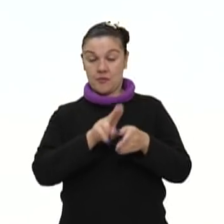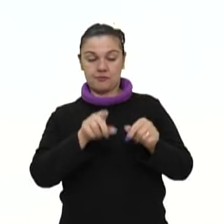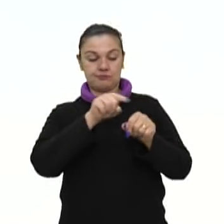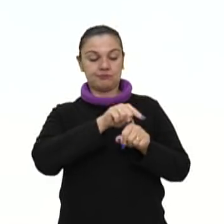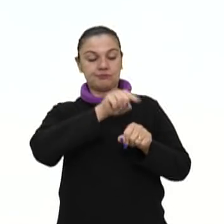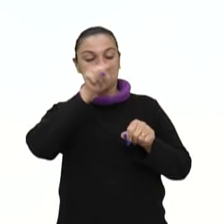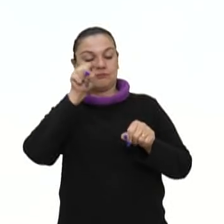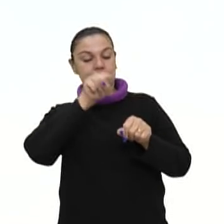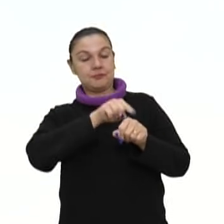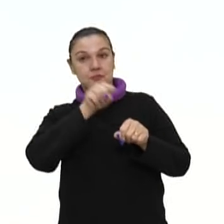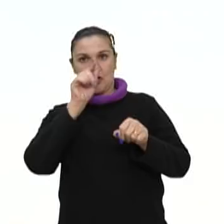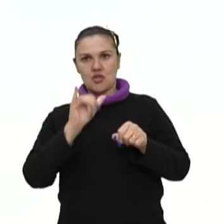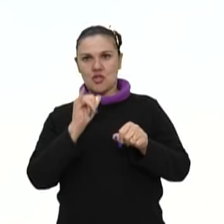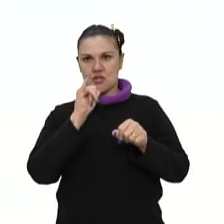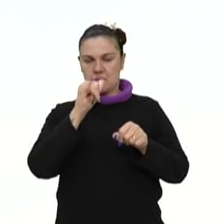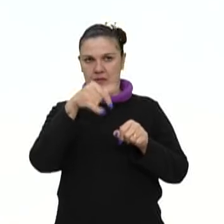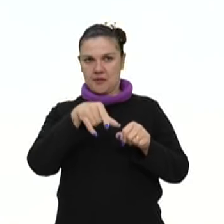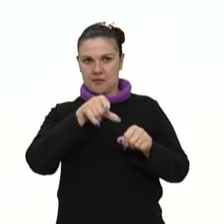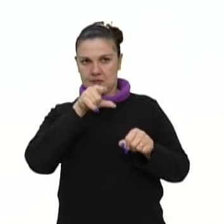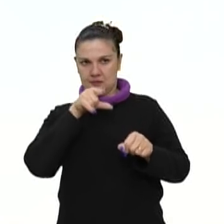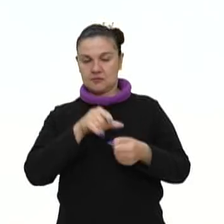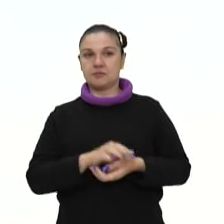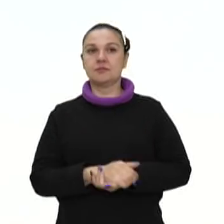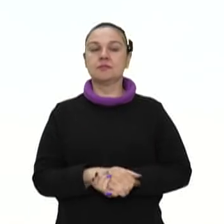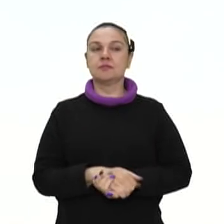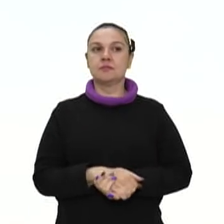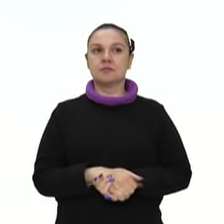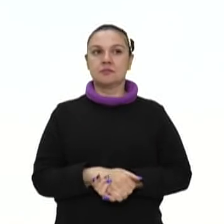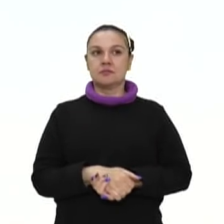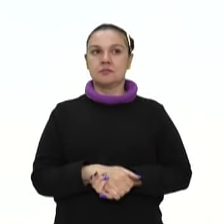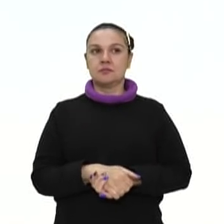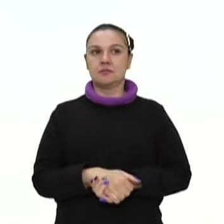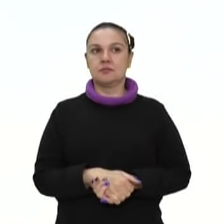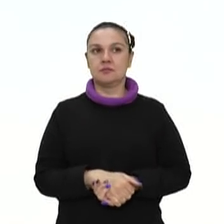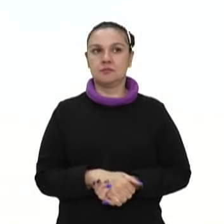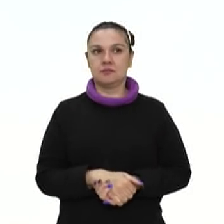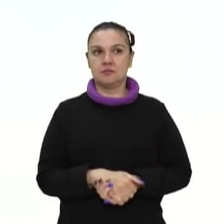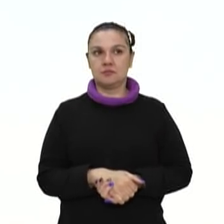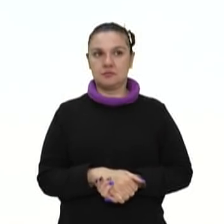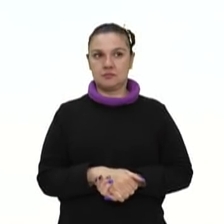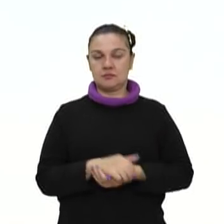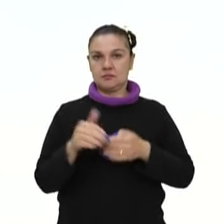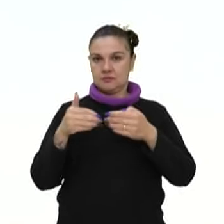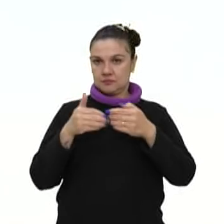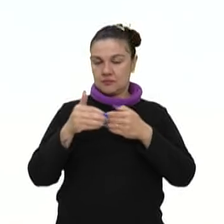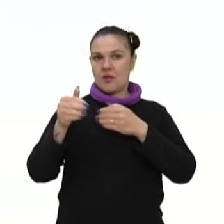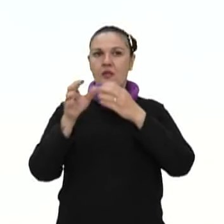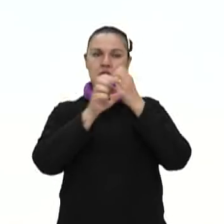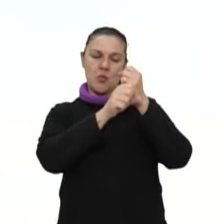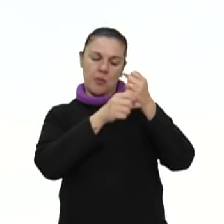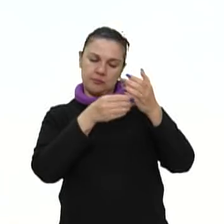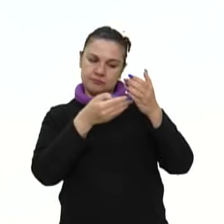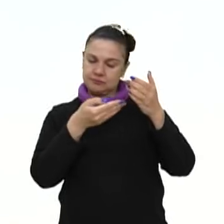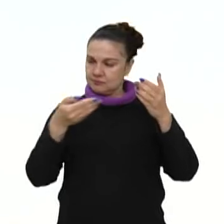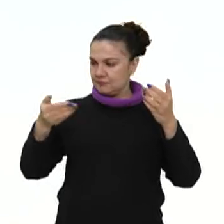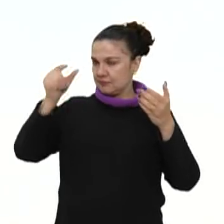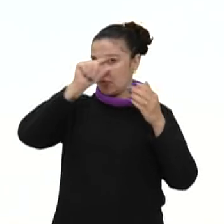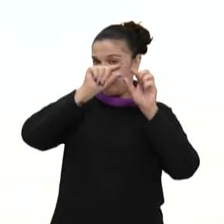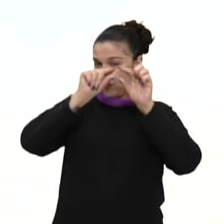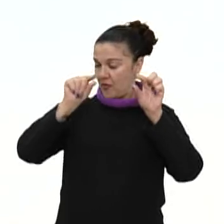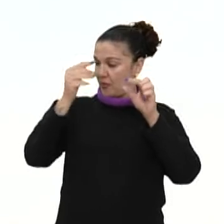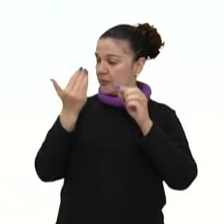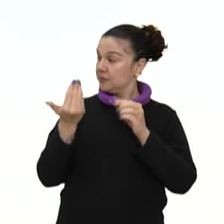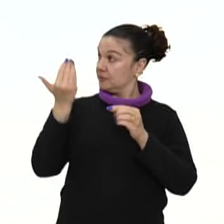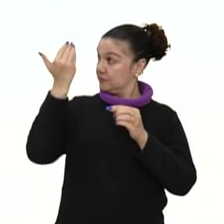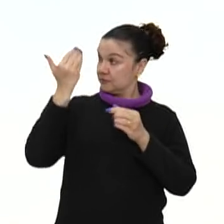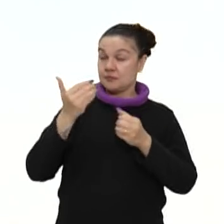Usando o produto notável que eu tinha colocado lá, o P mais Q ao quadrado, fica P ao quadrado mais 2PQ mais Q ao quadrado, vamos